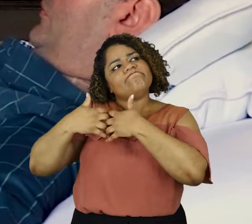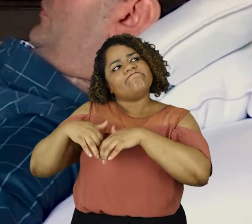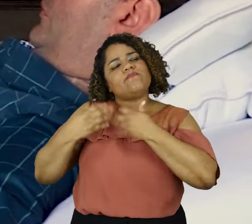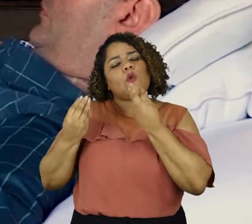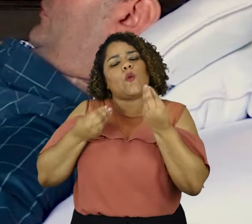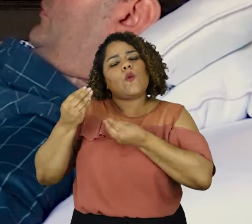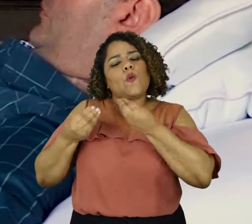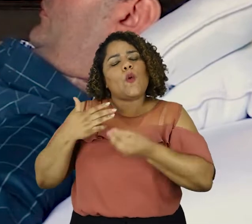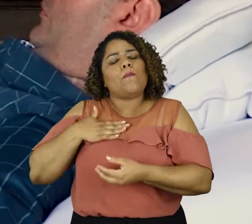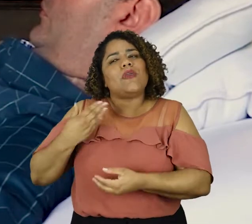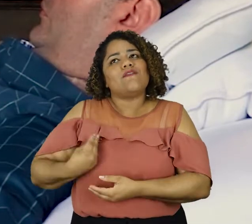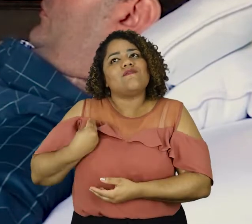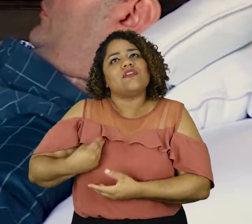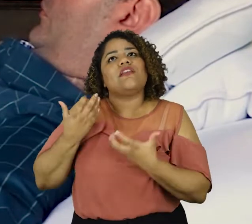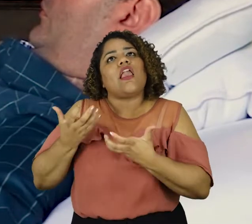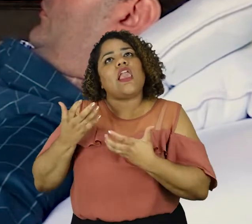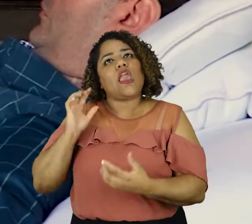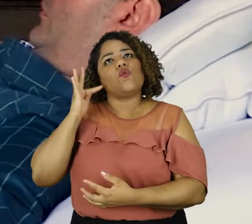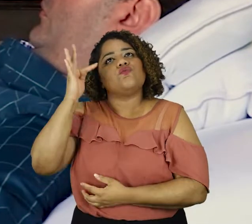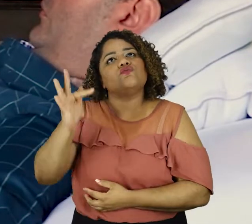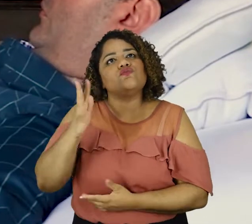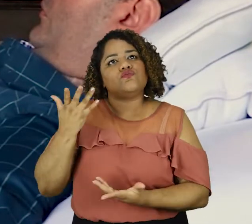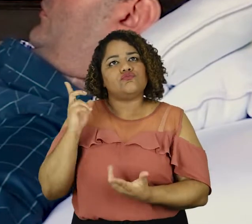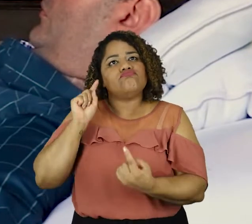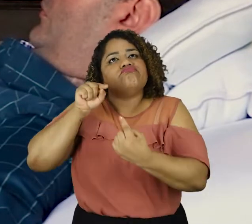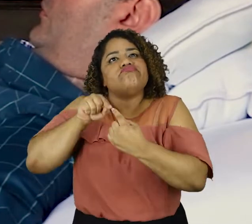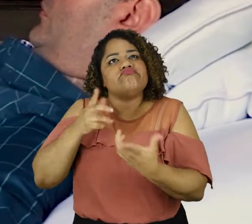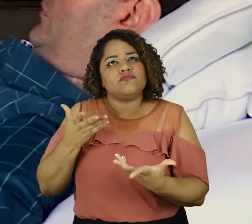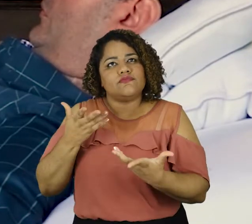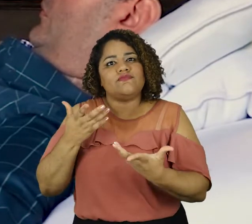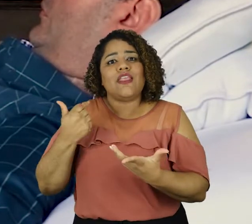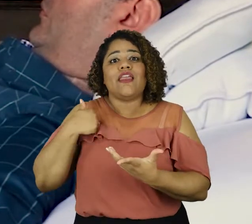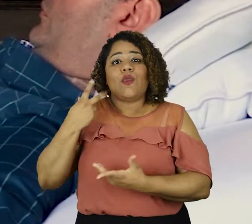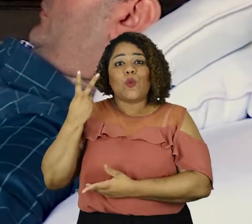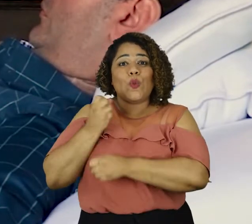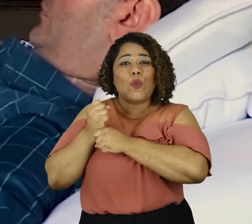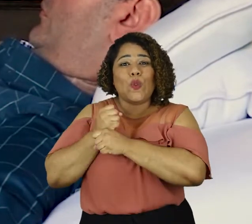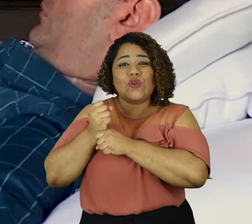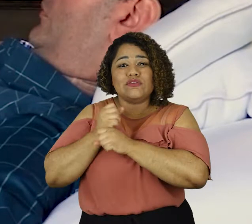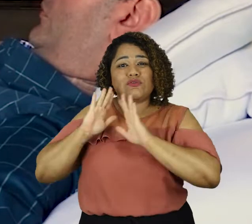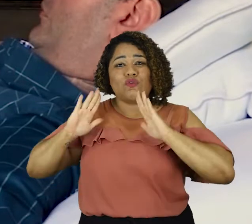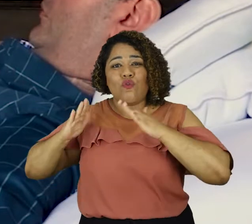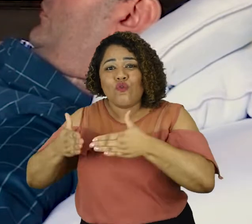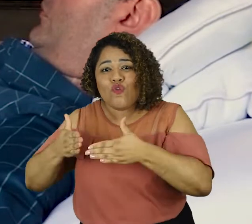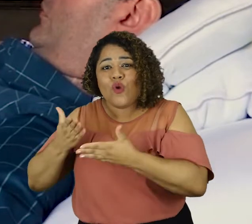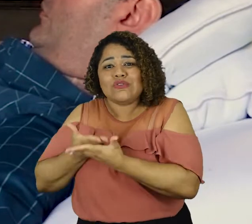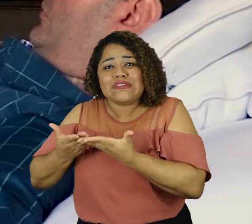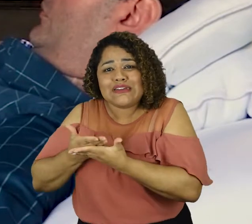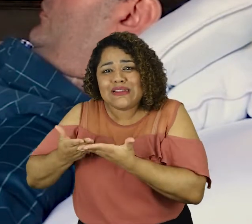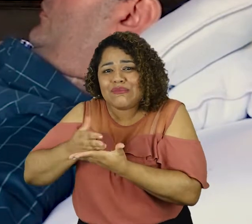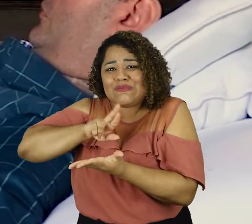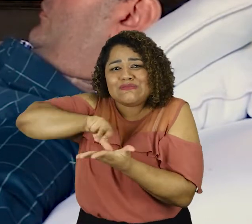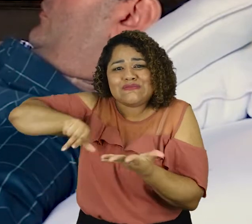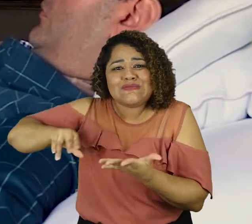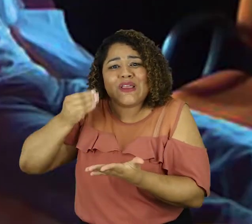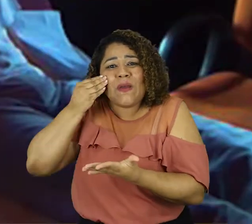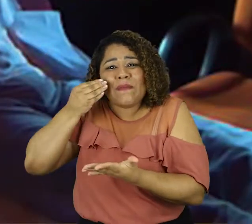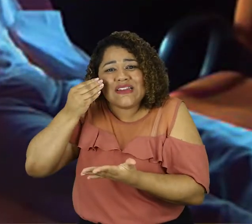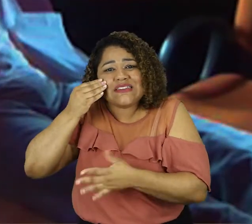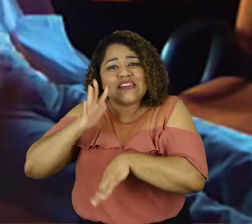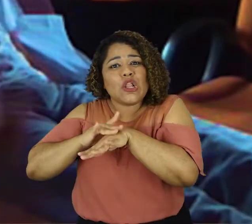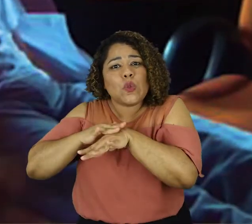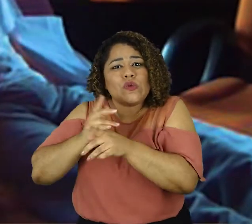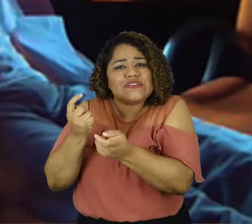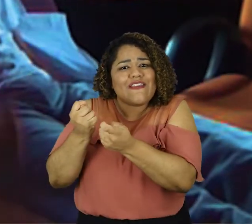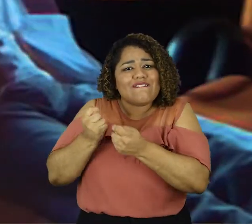minha vida. Estava há mais de 2 anos me dedicando a diversos tratamentos para tentar curar ou ao menos deter o avanço da doença. Eu